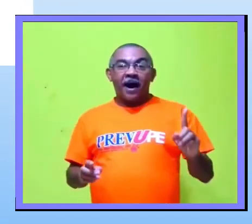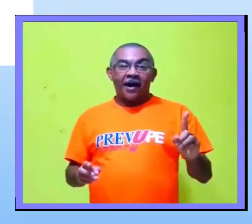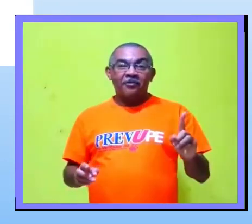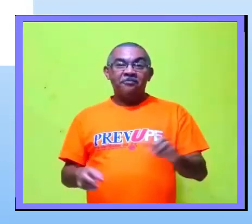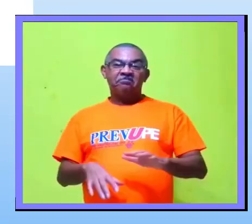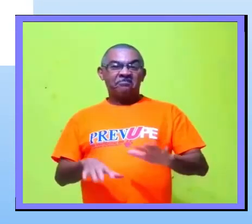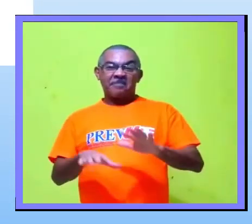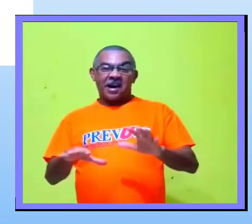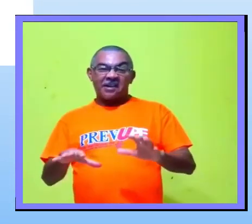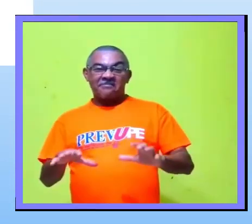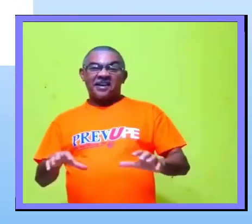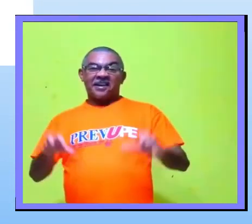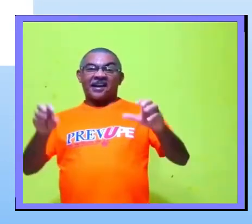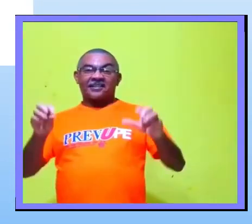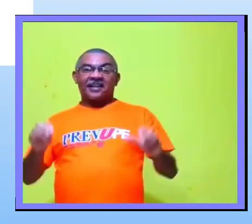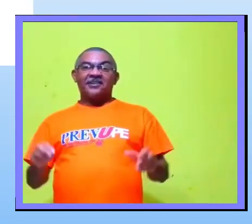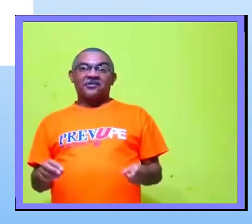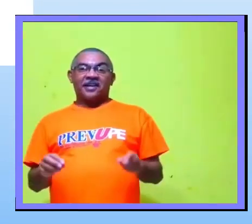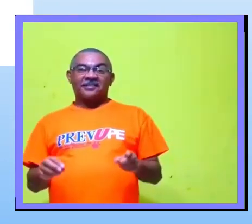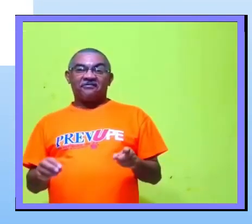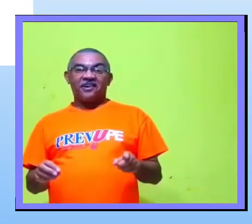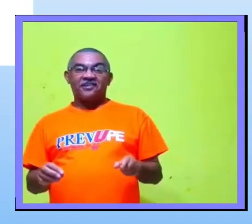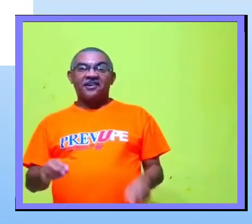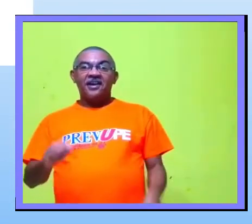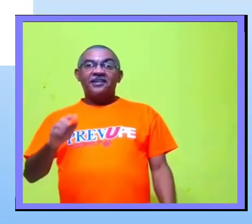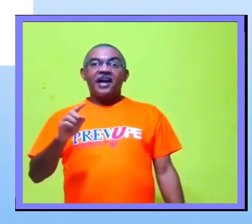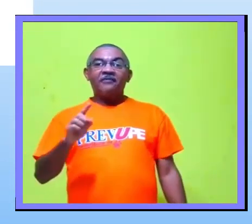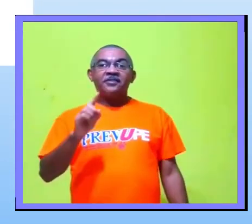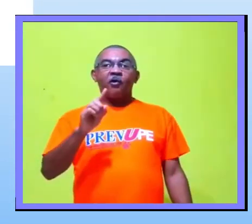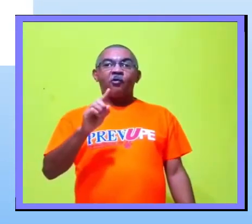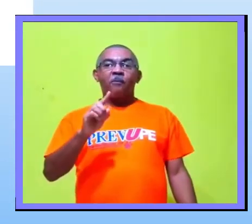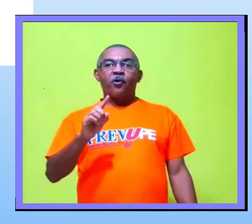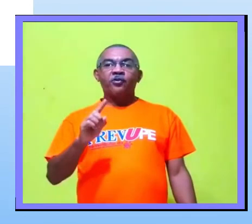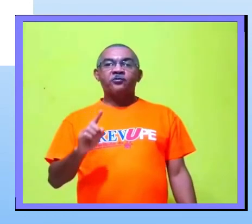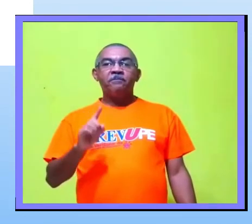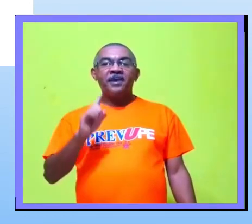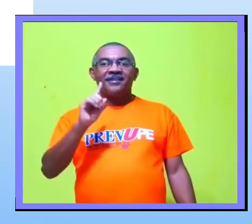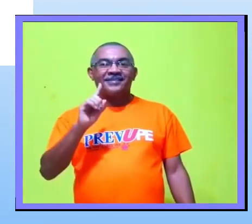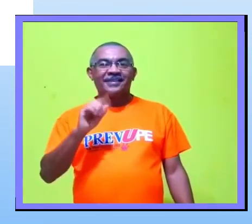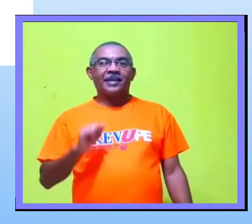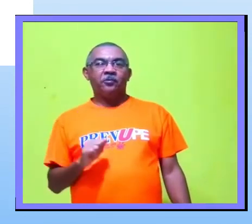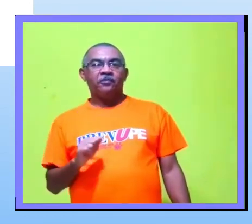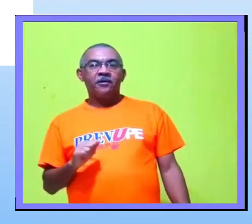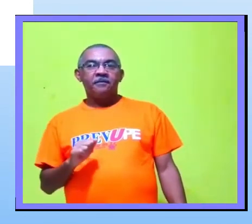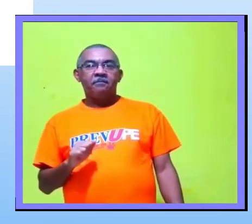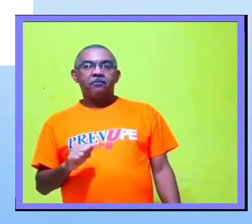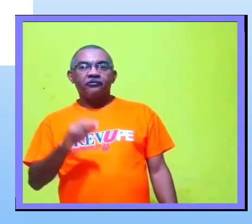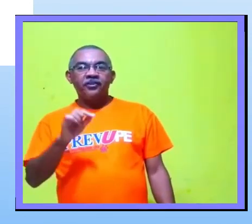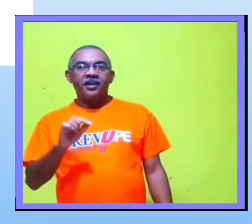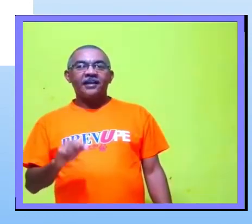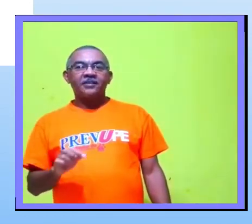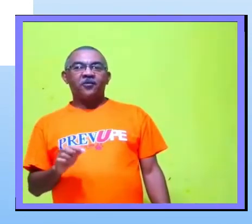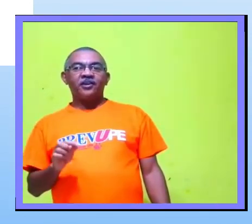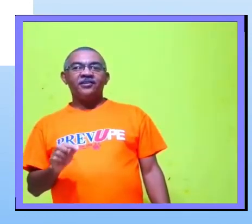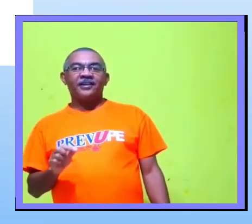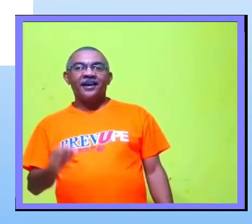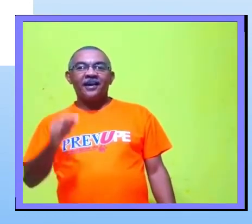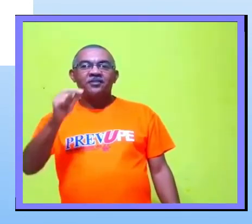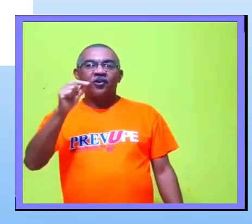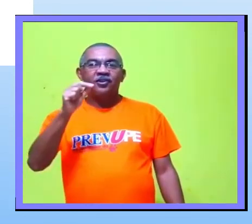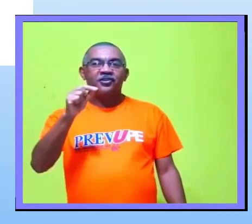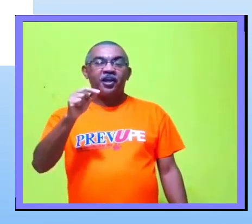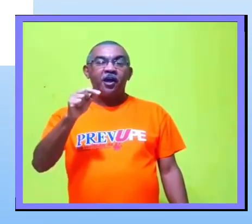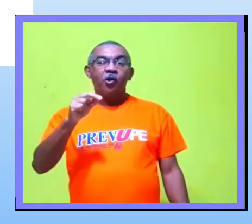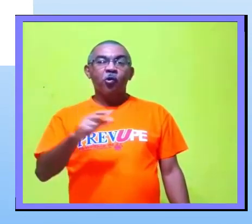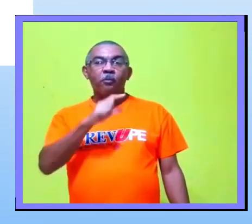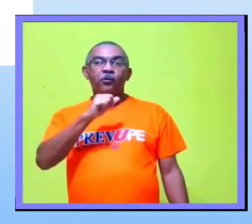gosto amargo, né, característico da cerveja, deve ser ao composto mirceno, proveniente das folhas de quem?